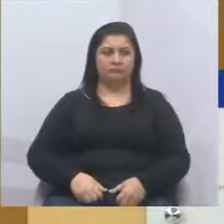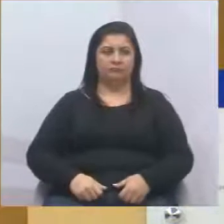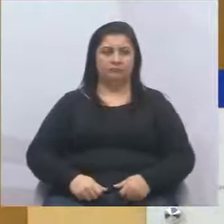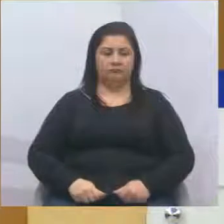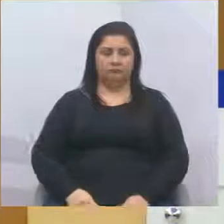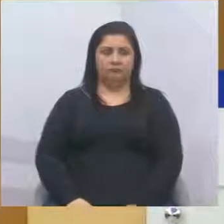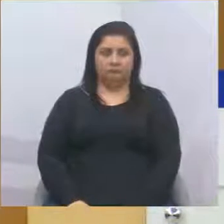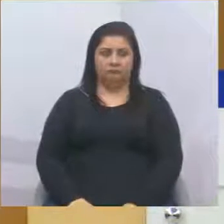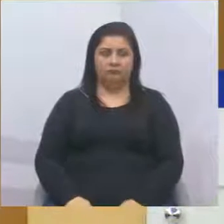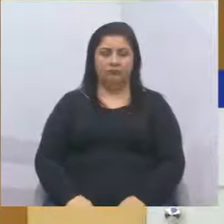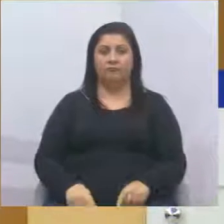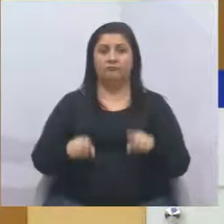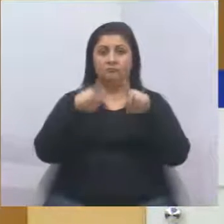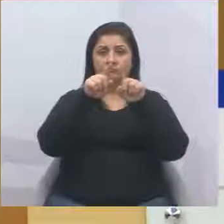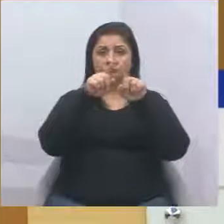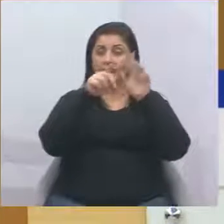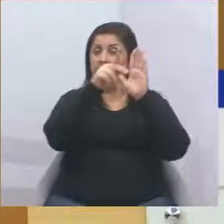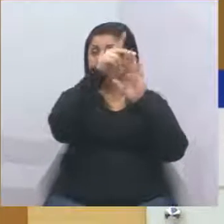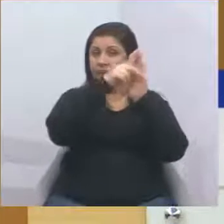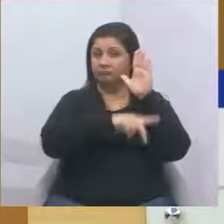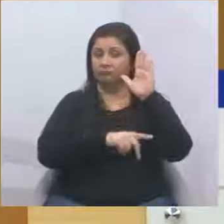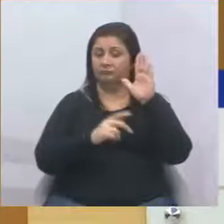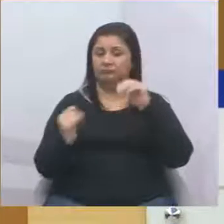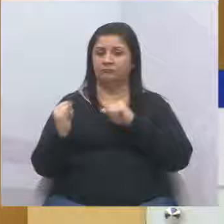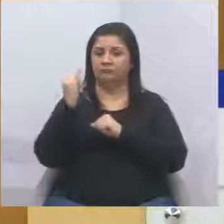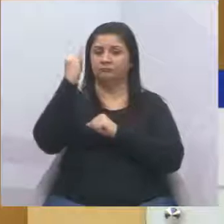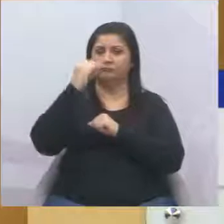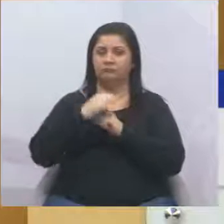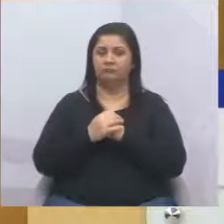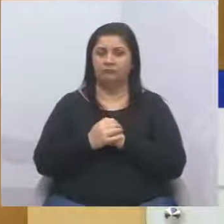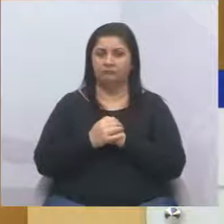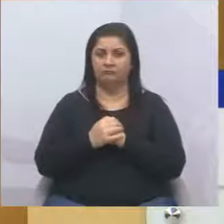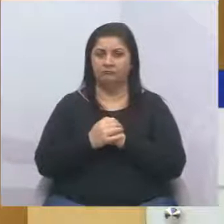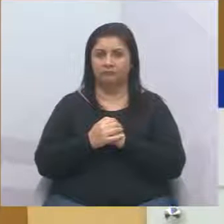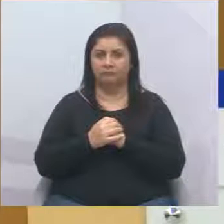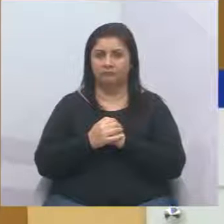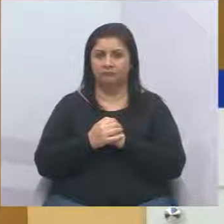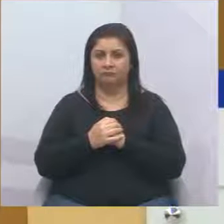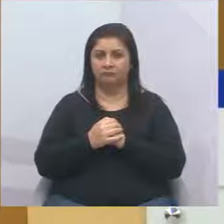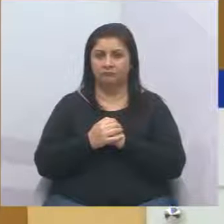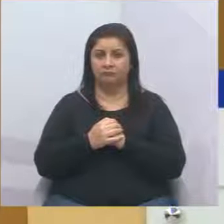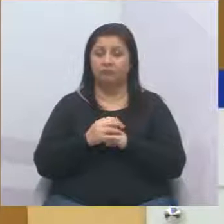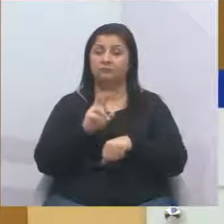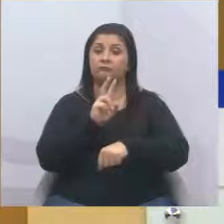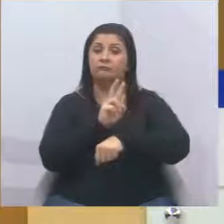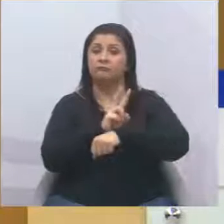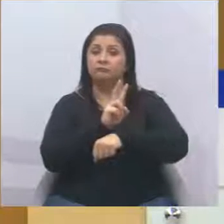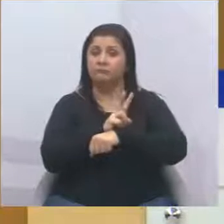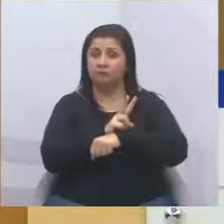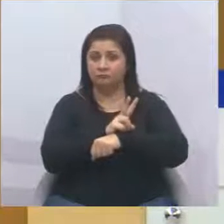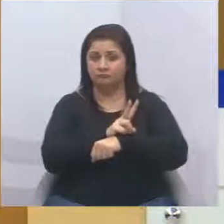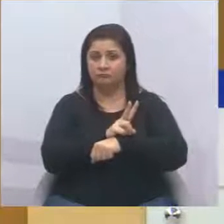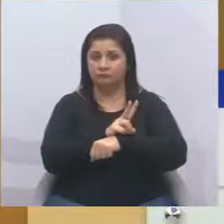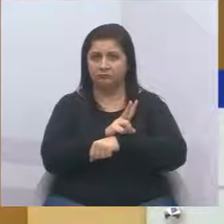Então, esse é um projeto muito importante que visa justamente proteger